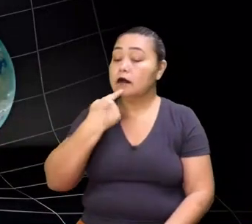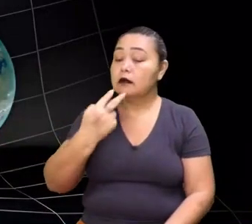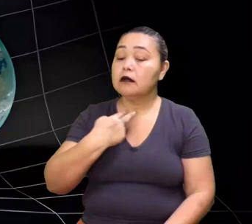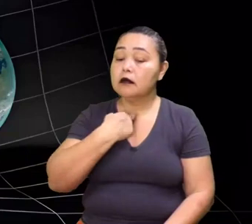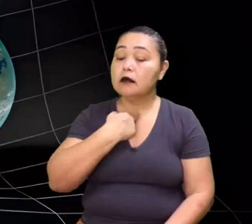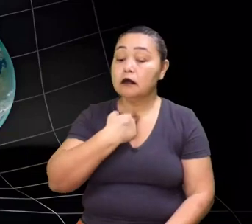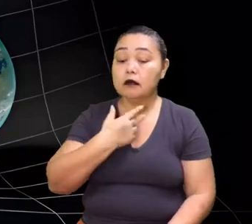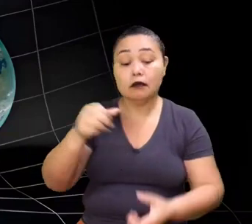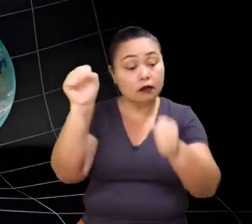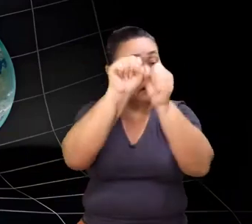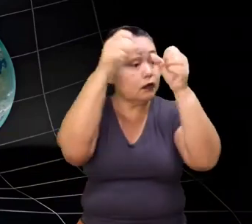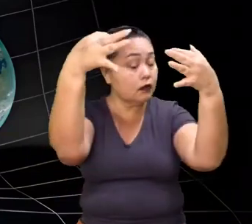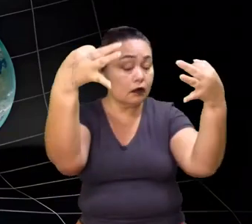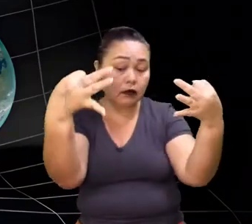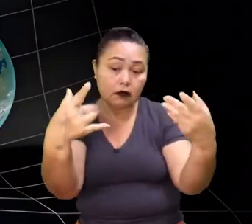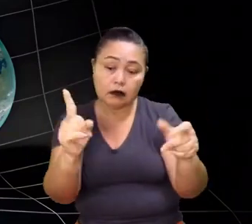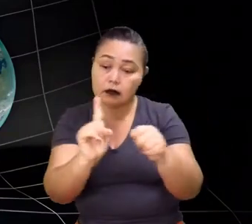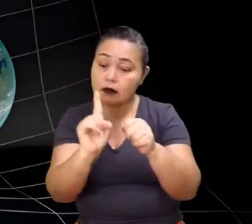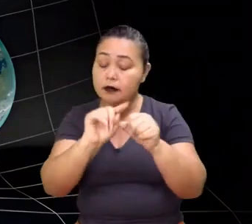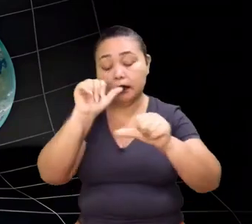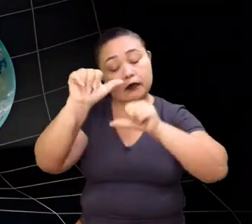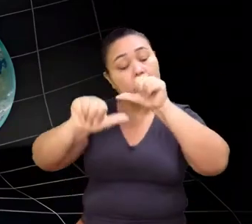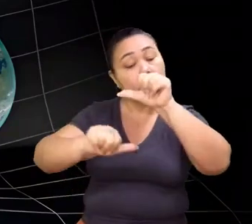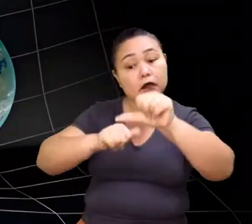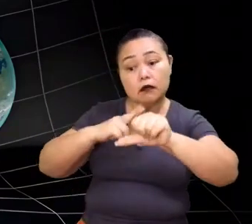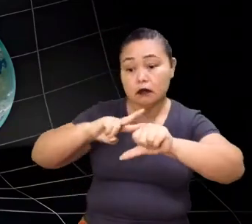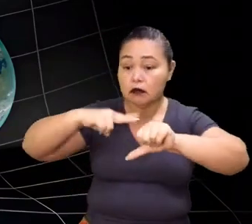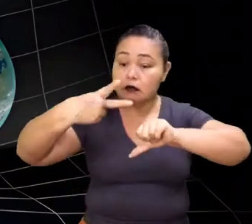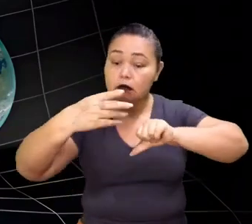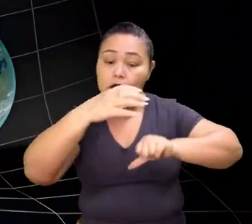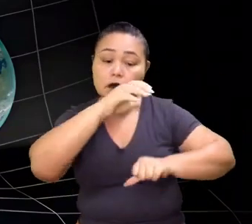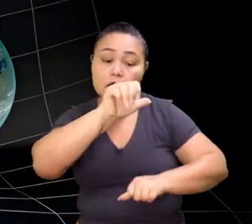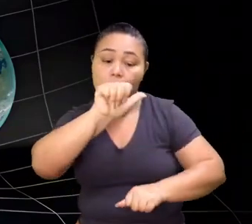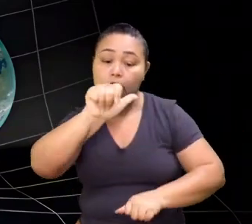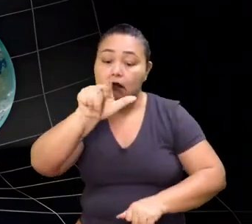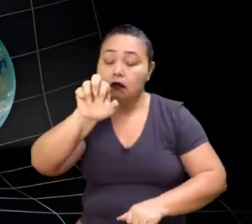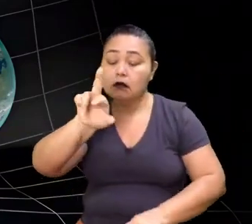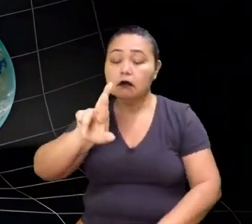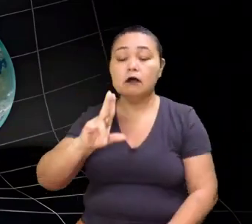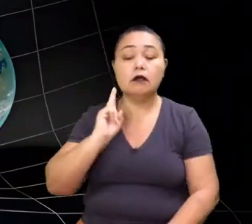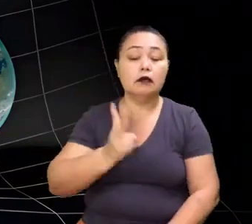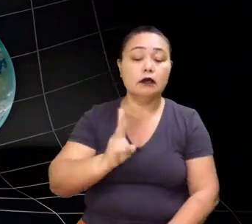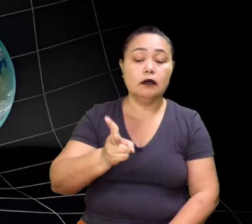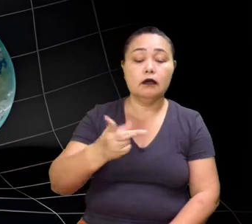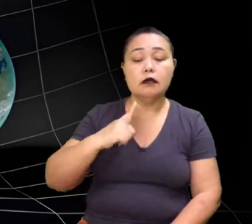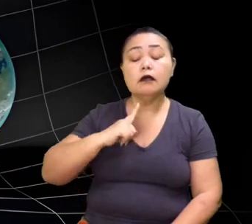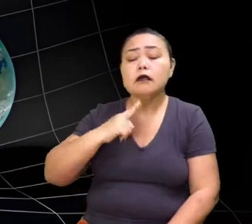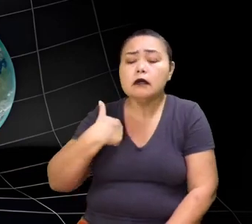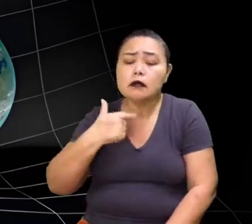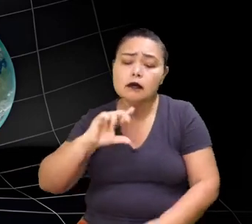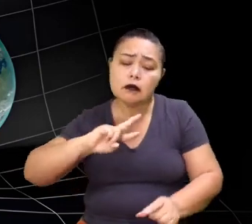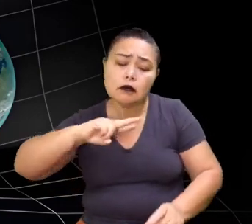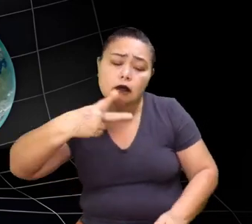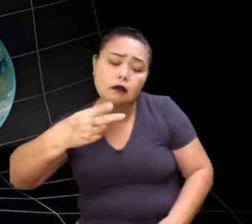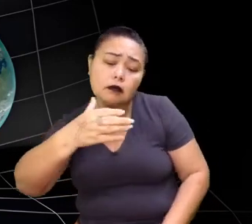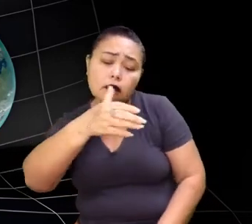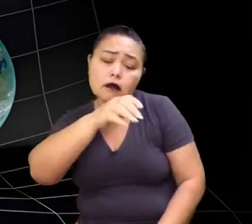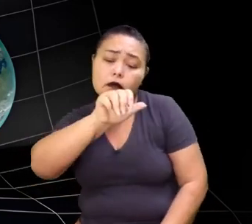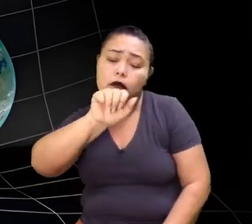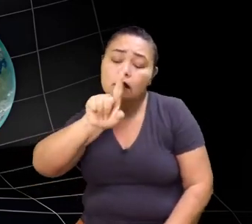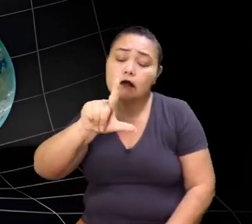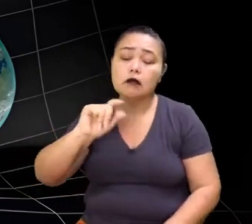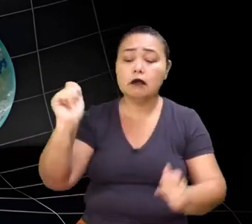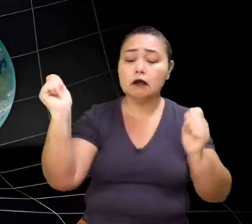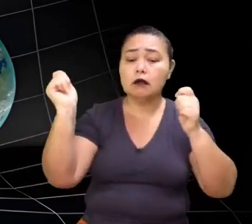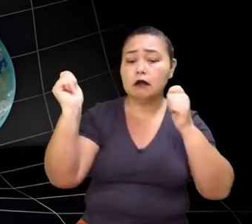sistema é perfeito né então não há troca de calor às vezes há assim sempre um pouquinho de troca de calor porque a